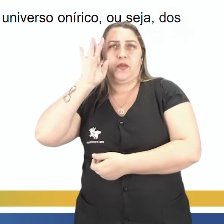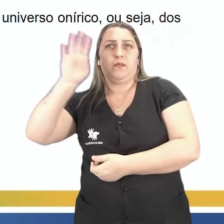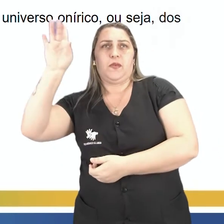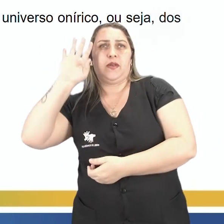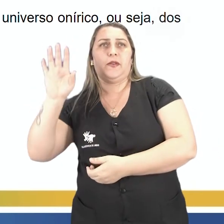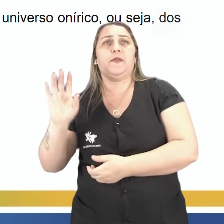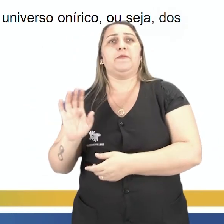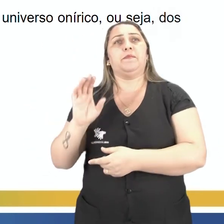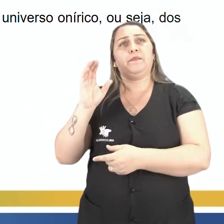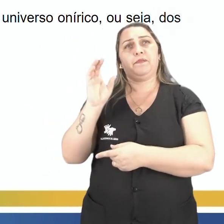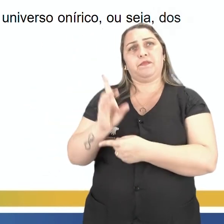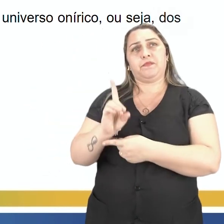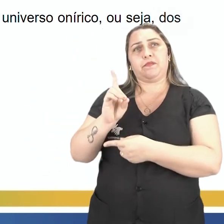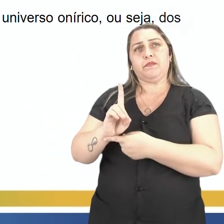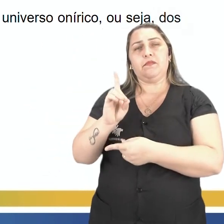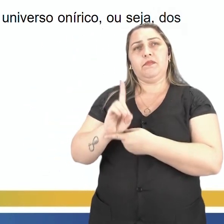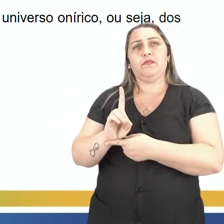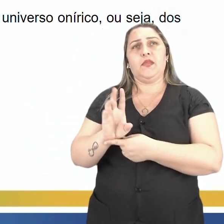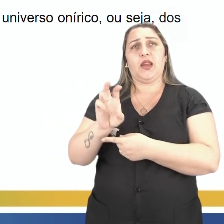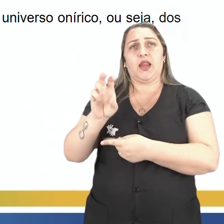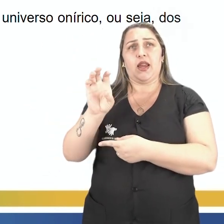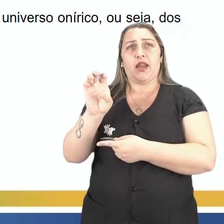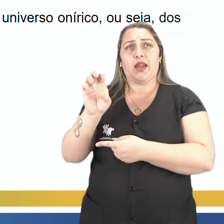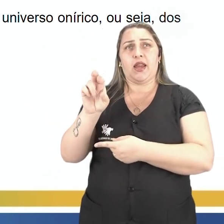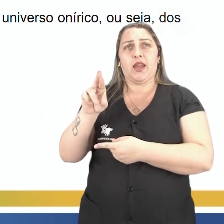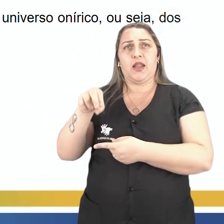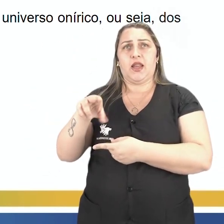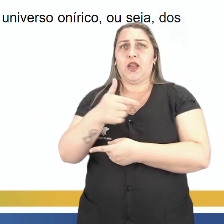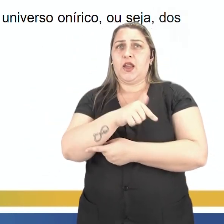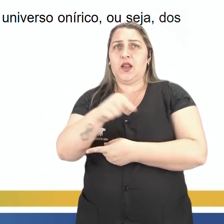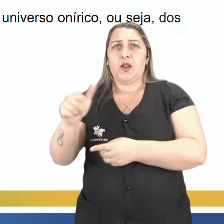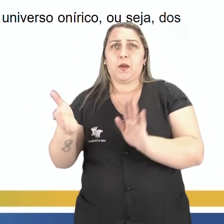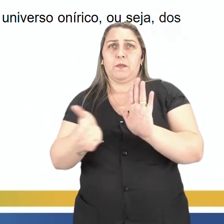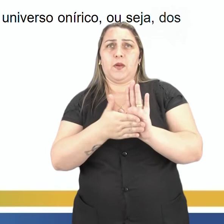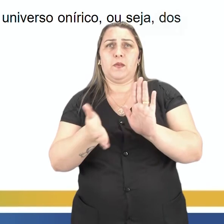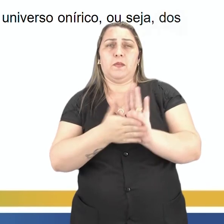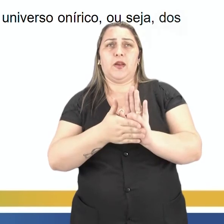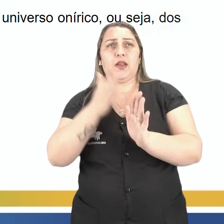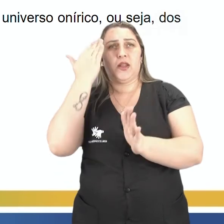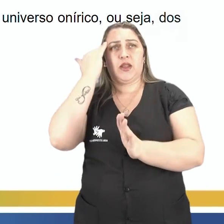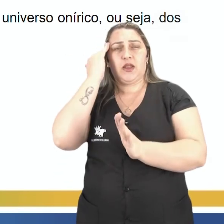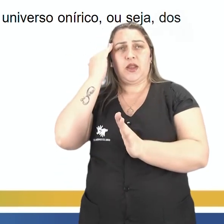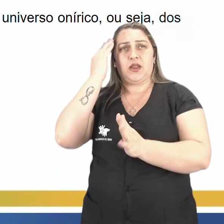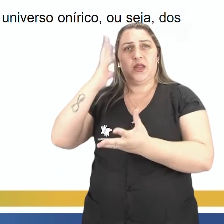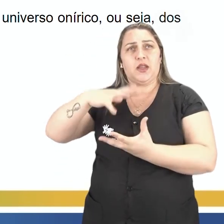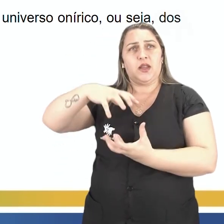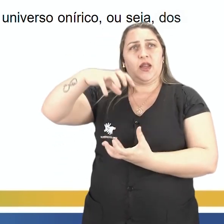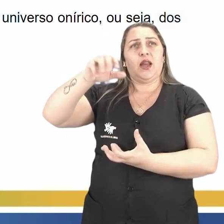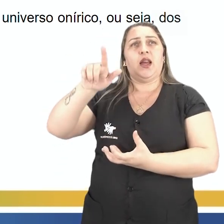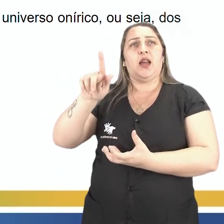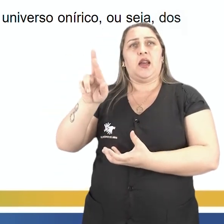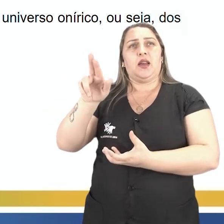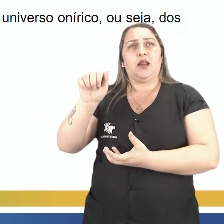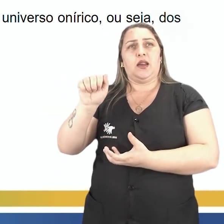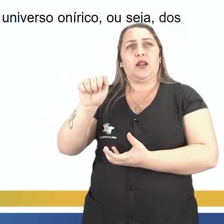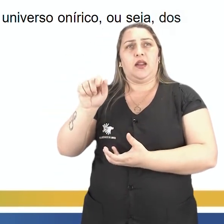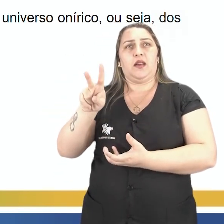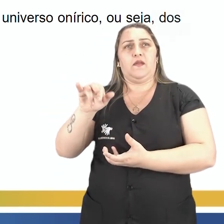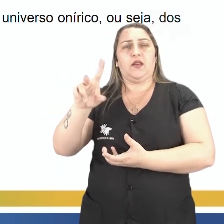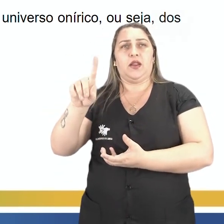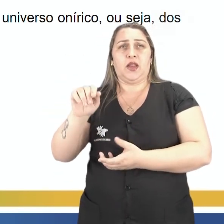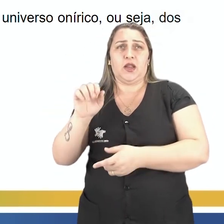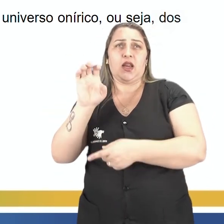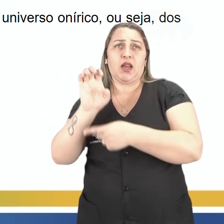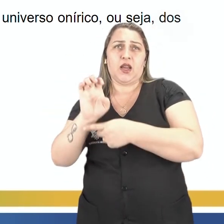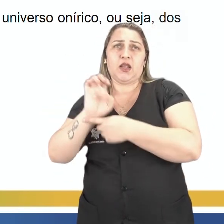imaginação. E a letra D, Ernesto Nazaré não tem como proposta interpretar a gravidade, né? Ele não tem essa proposta. E a